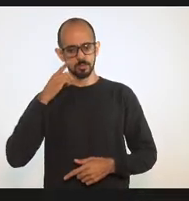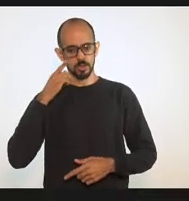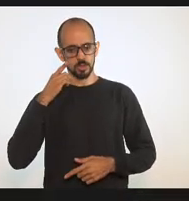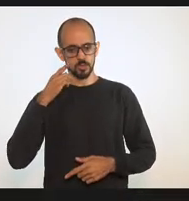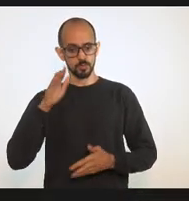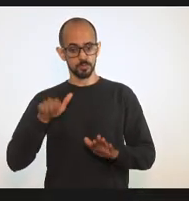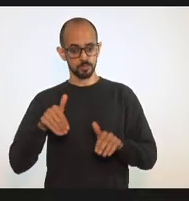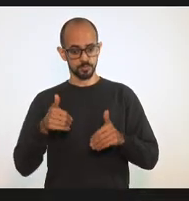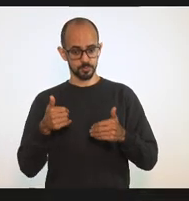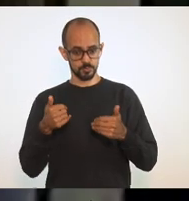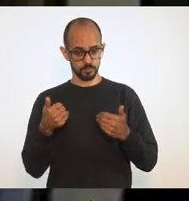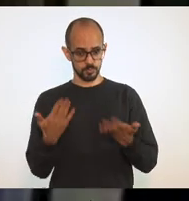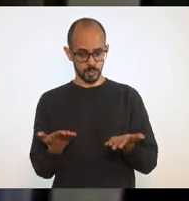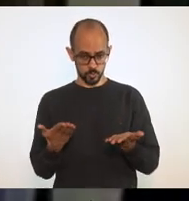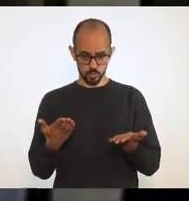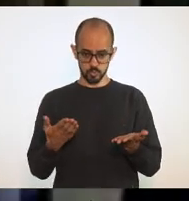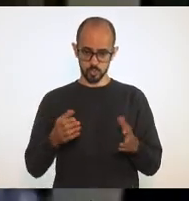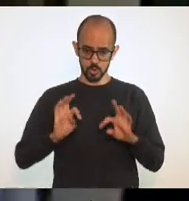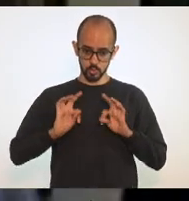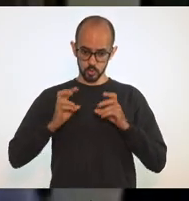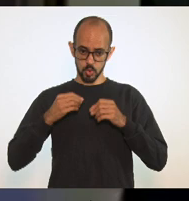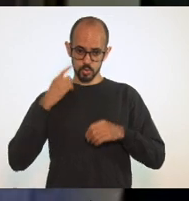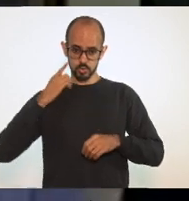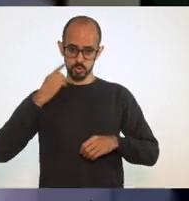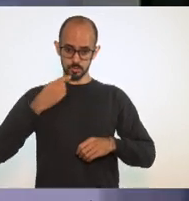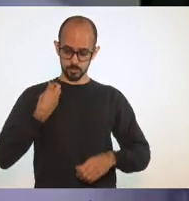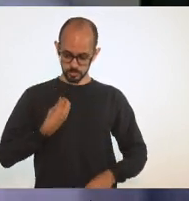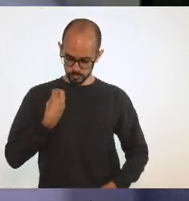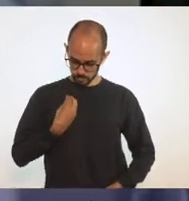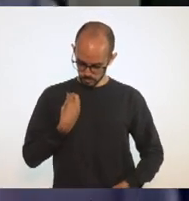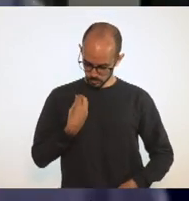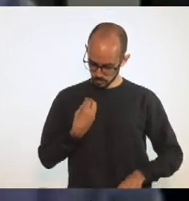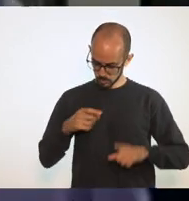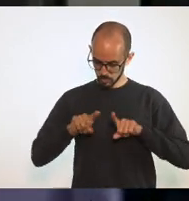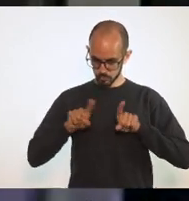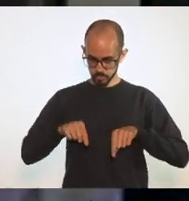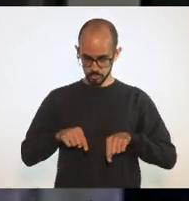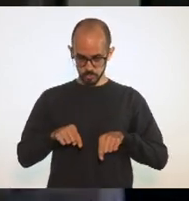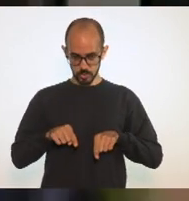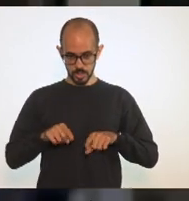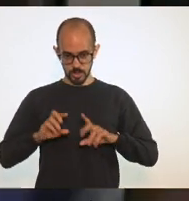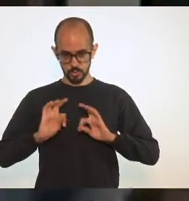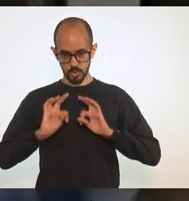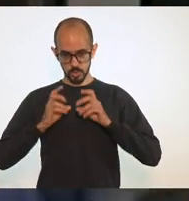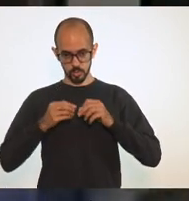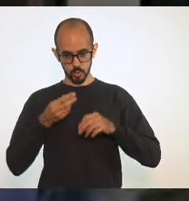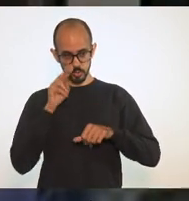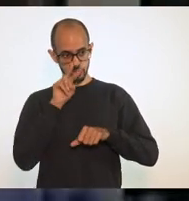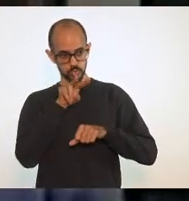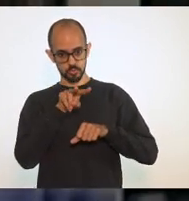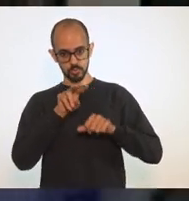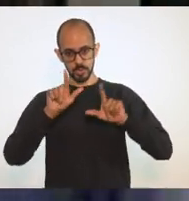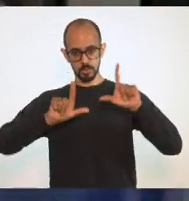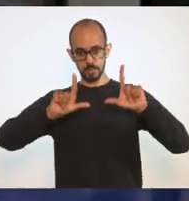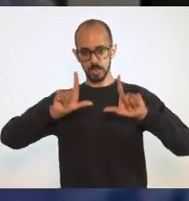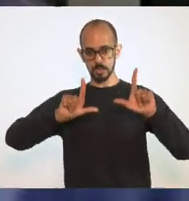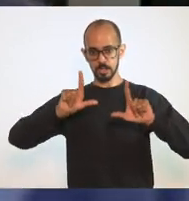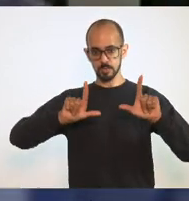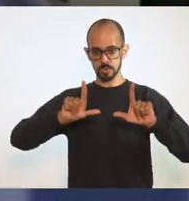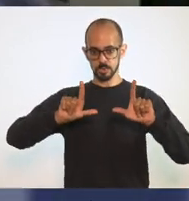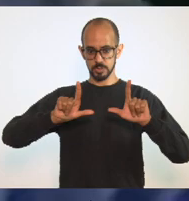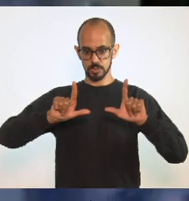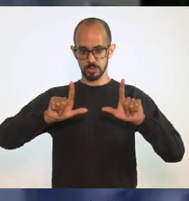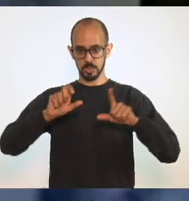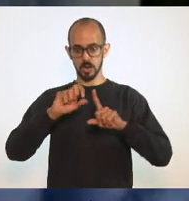senhoras deputadas, senhores deputados presentes, funcionários, aqueles que nos assistem pela TV Alege e aqueles que nos acompanham pelas